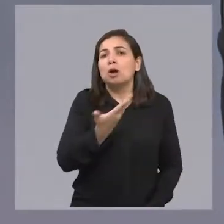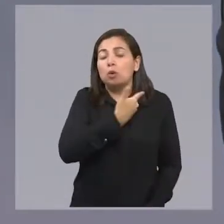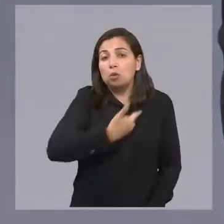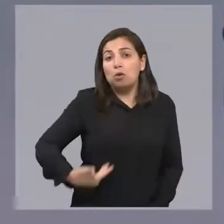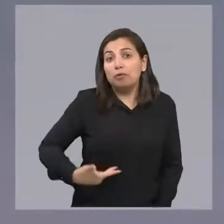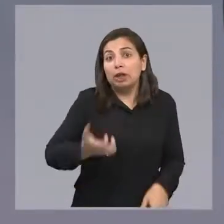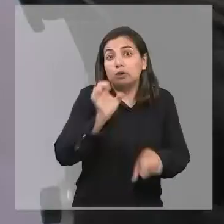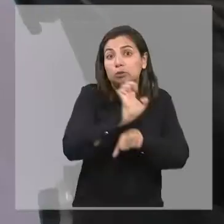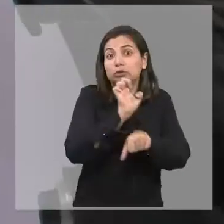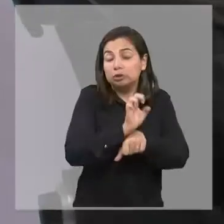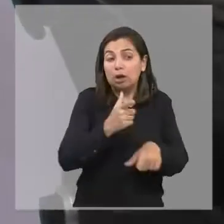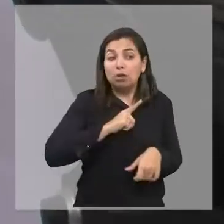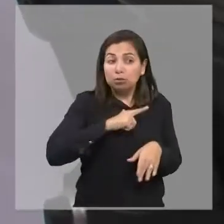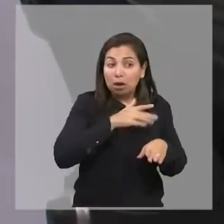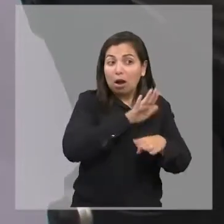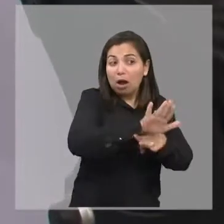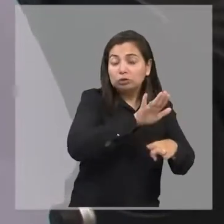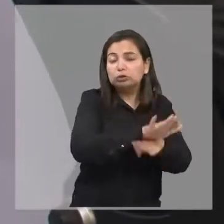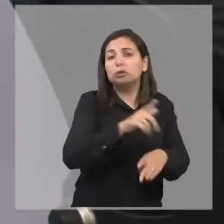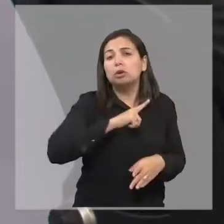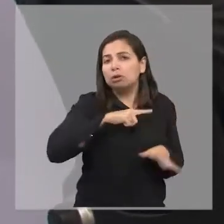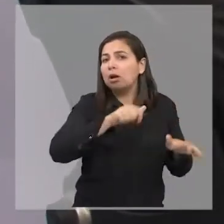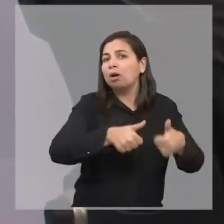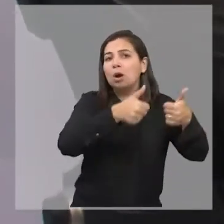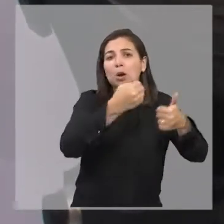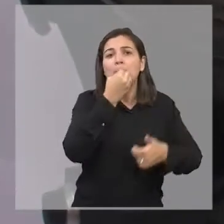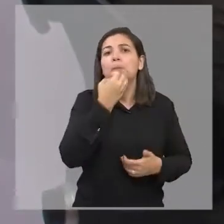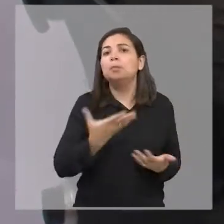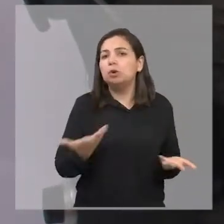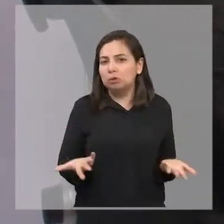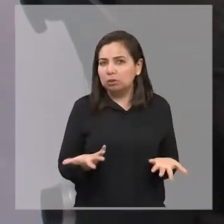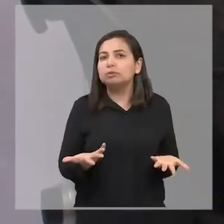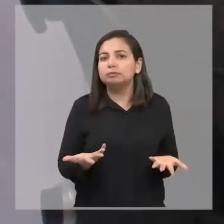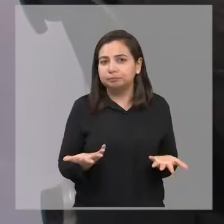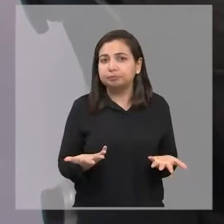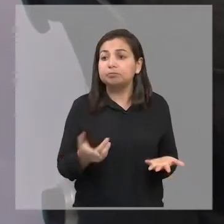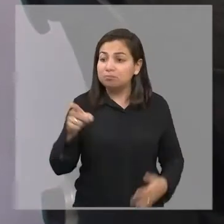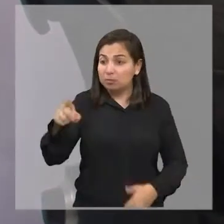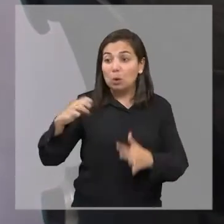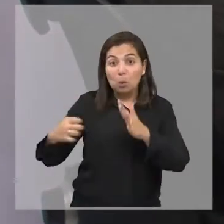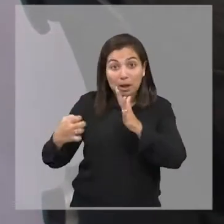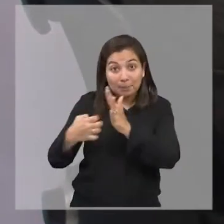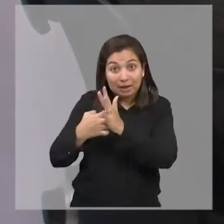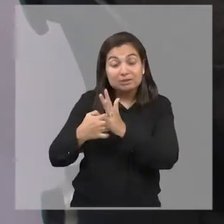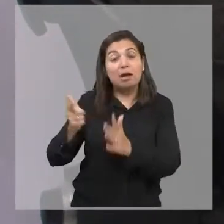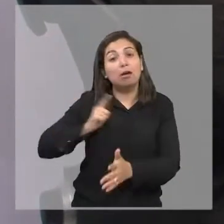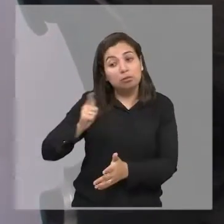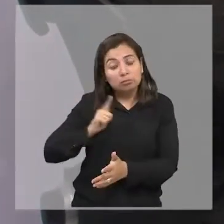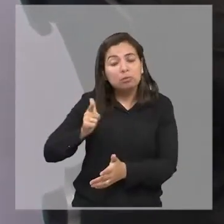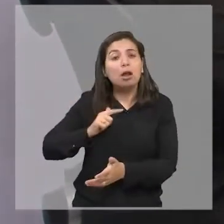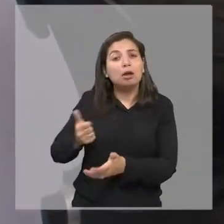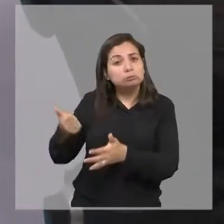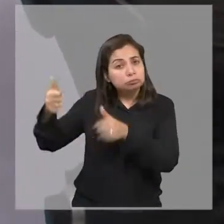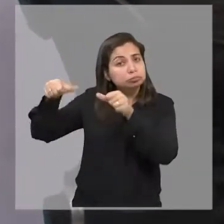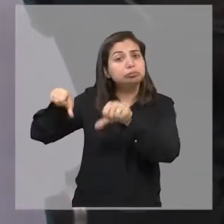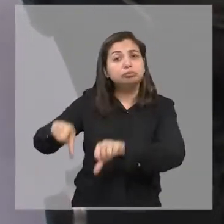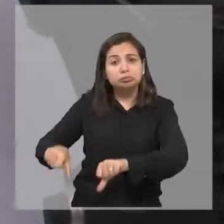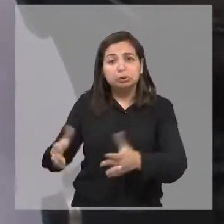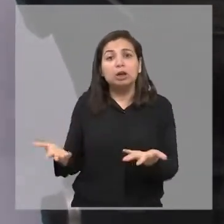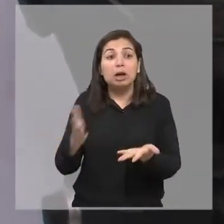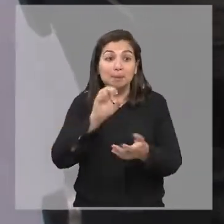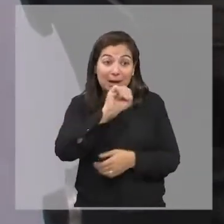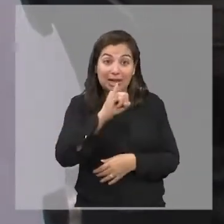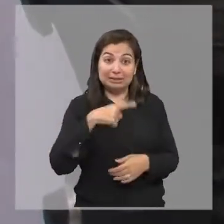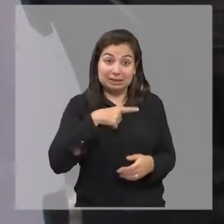O empresário quebra. Mais. O senhor nunca teve um CNPJ. Então, o empresário quebra de verdade. Exatamente, está errado